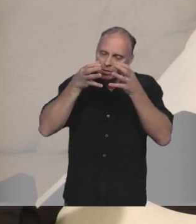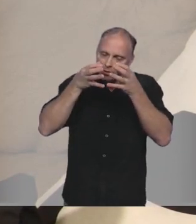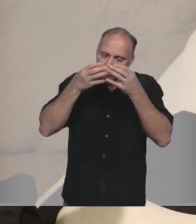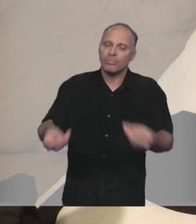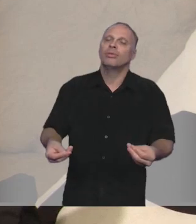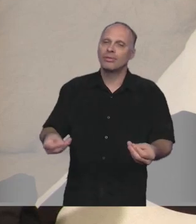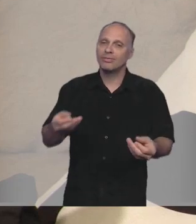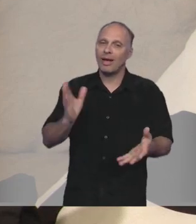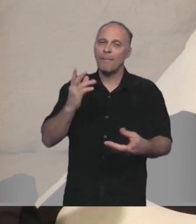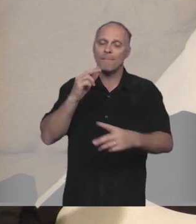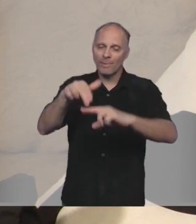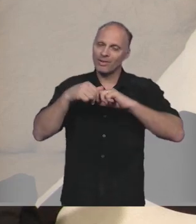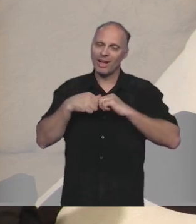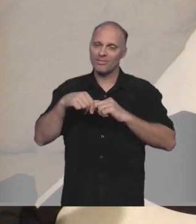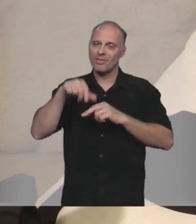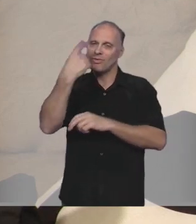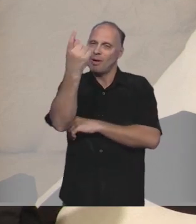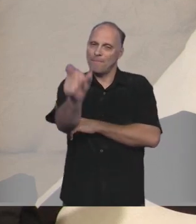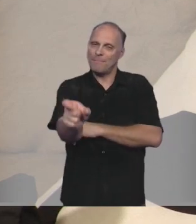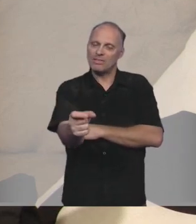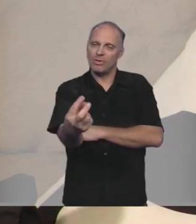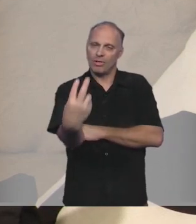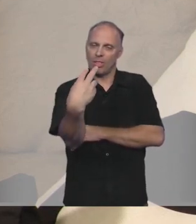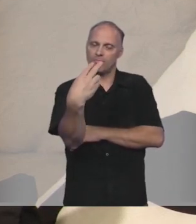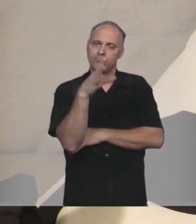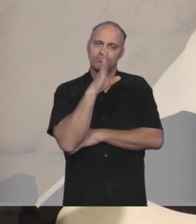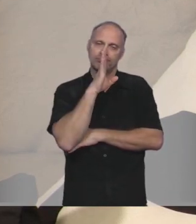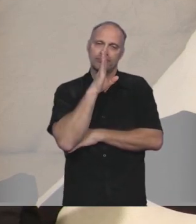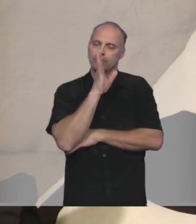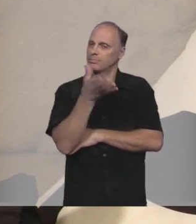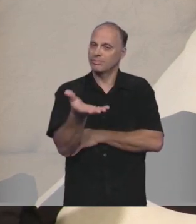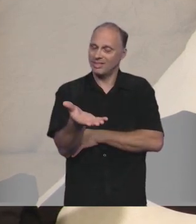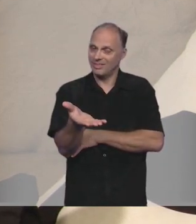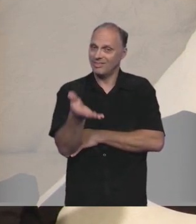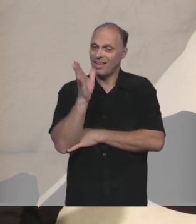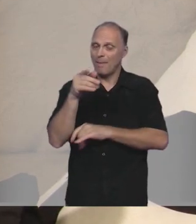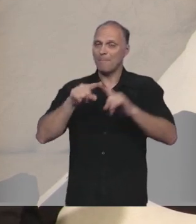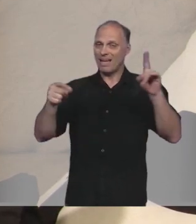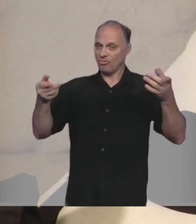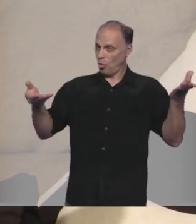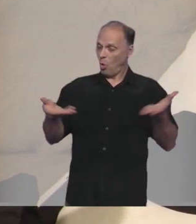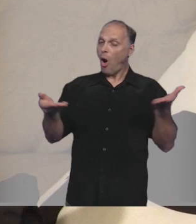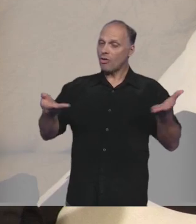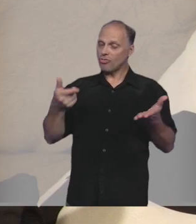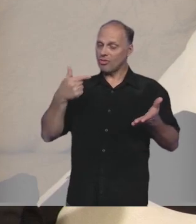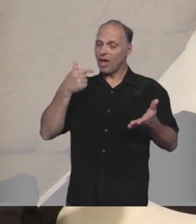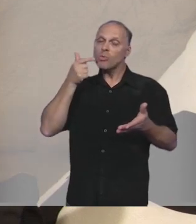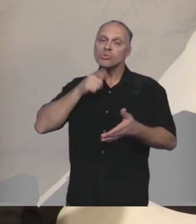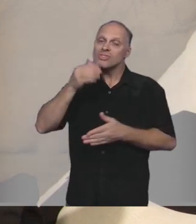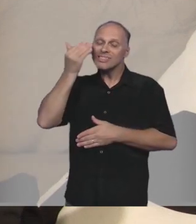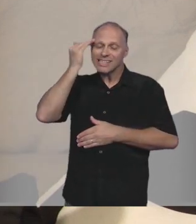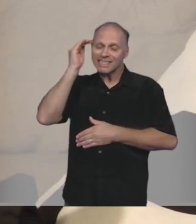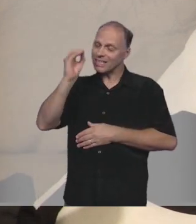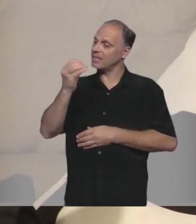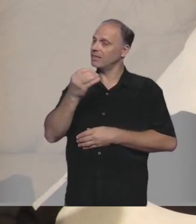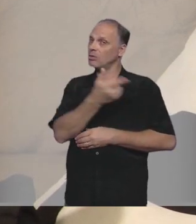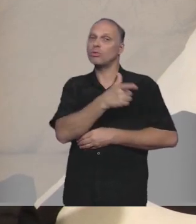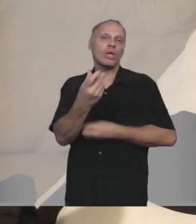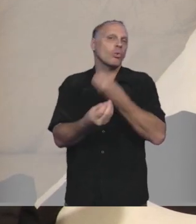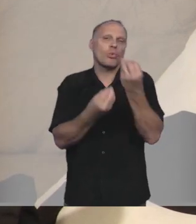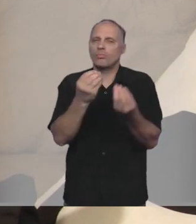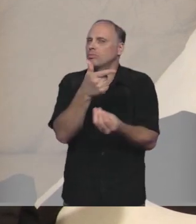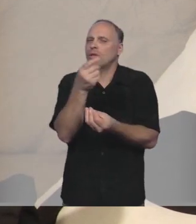né? Já perdi muita concentração por causa disso, mas Hoje eu entendo que não tem